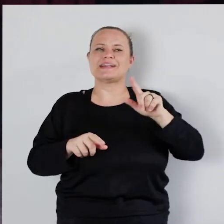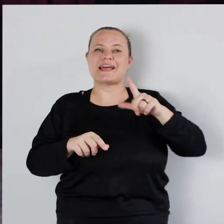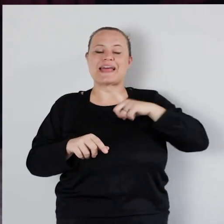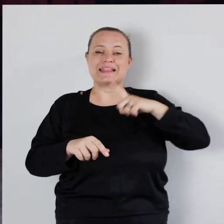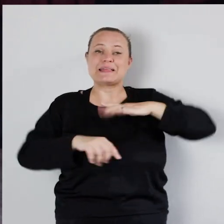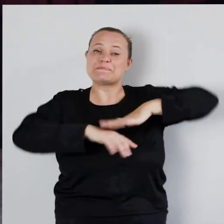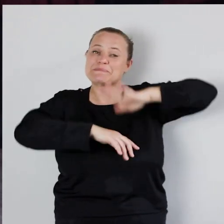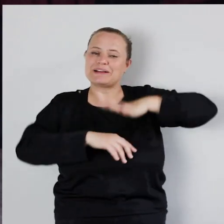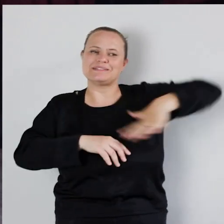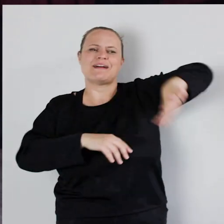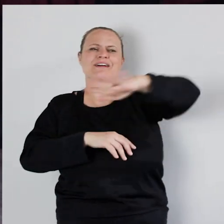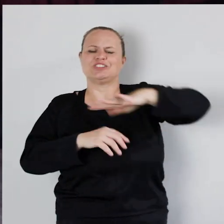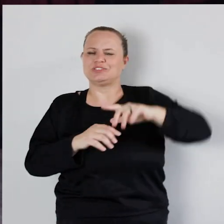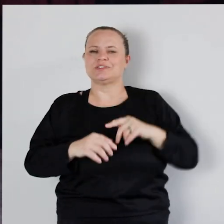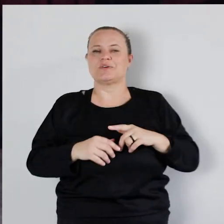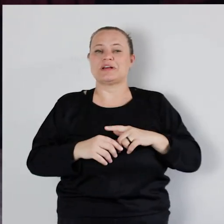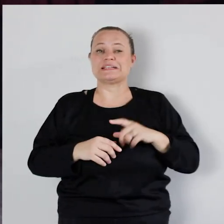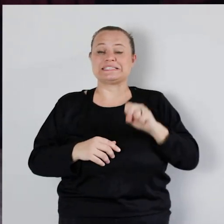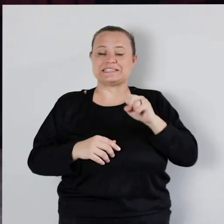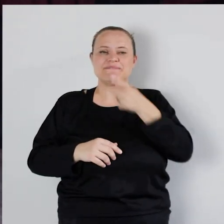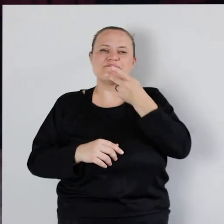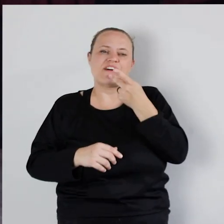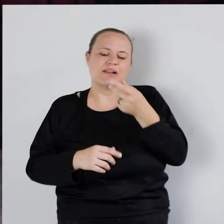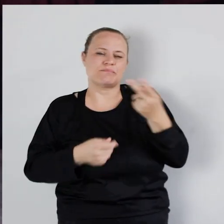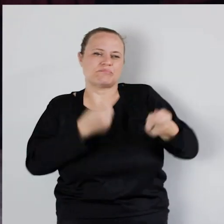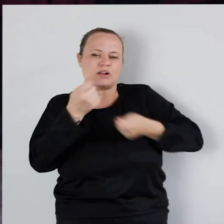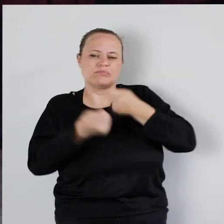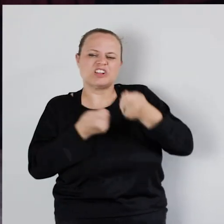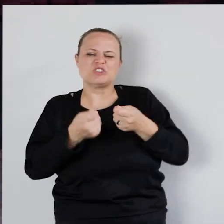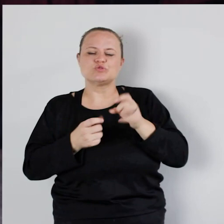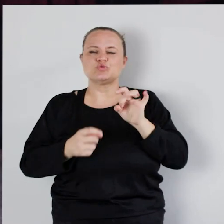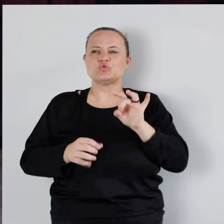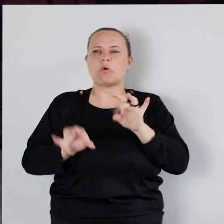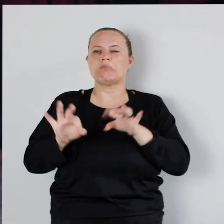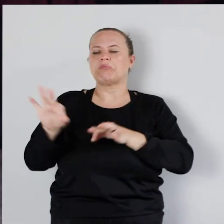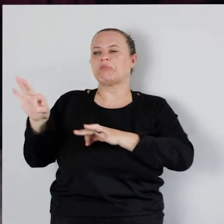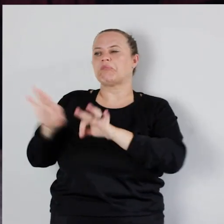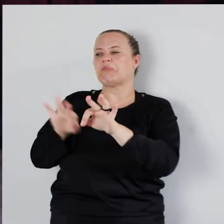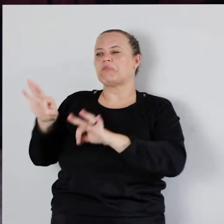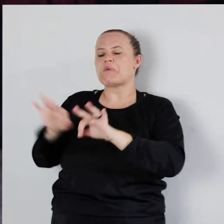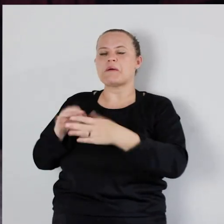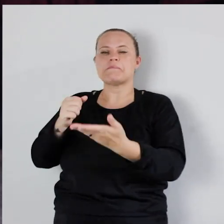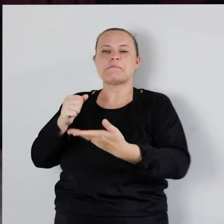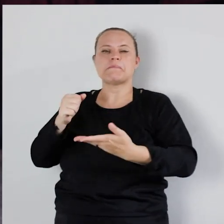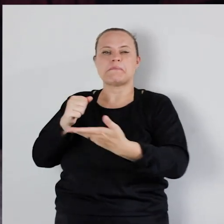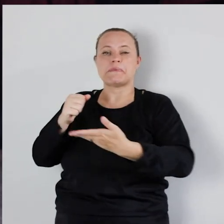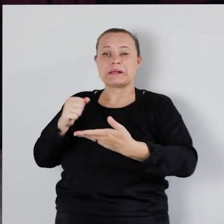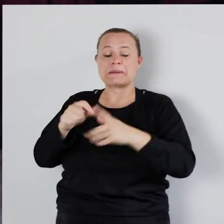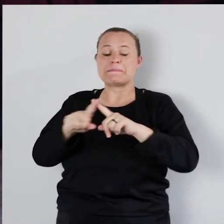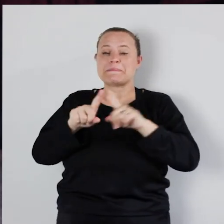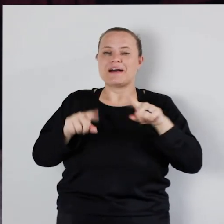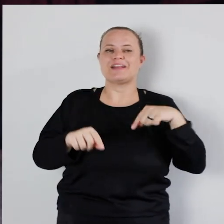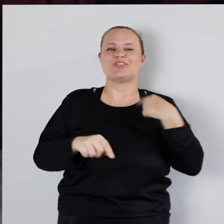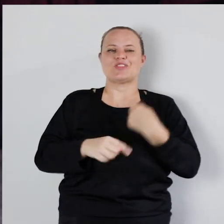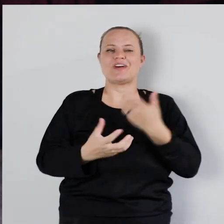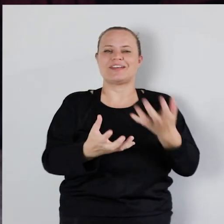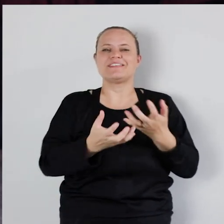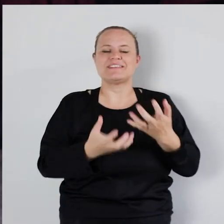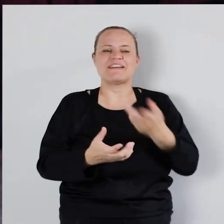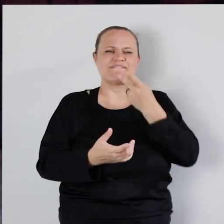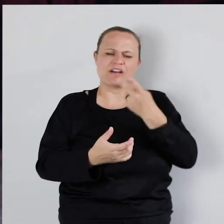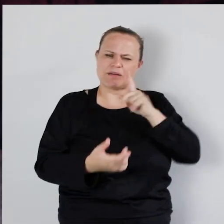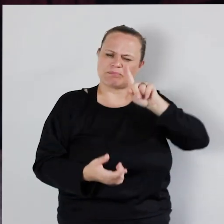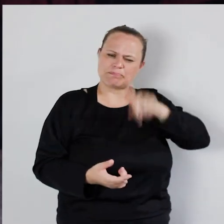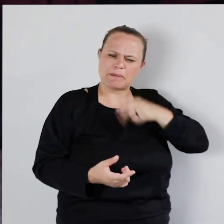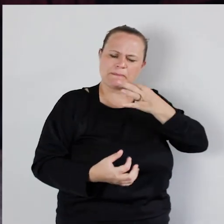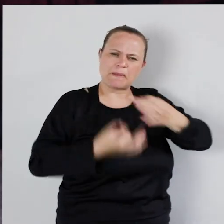muito comum ser conhecida. A gente fala que é da administração, vem muito uma ideia que a gente chama gerencialista. Nós trabalhamos justamente